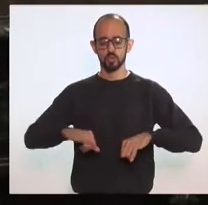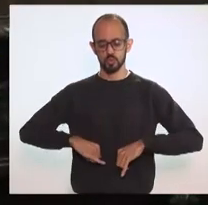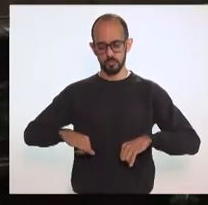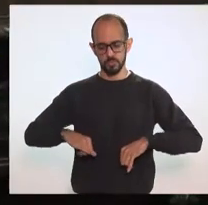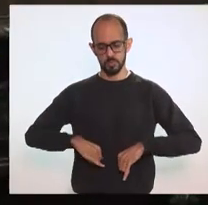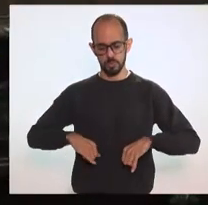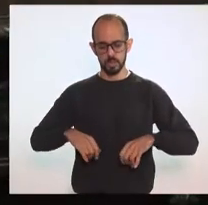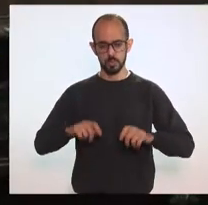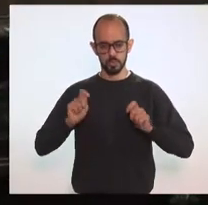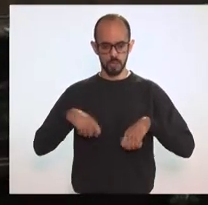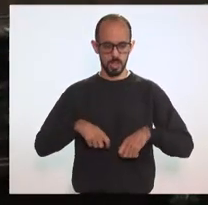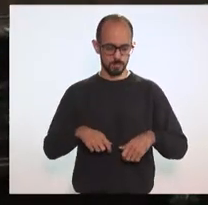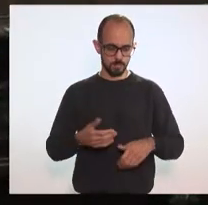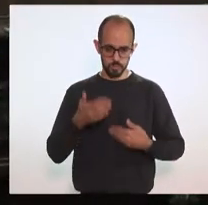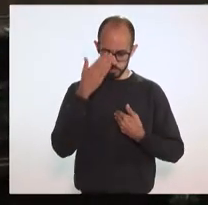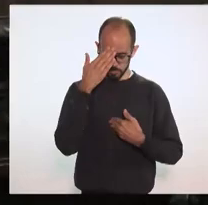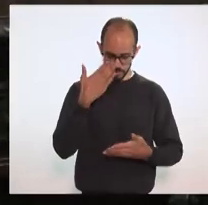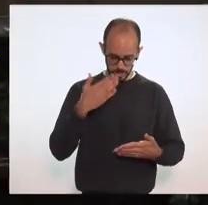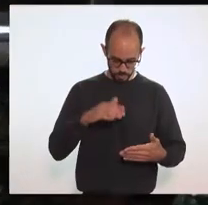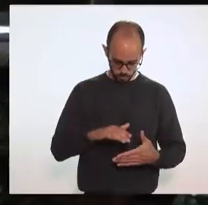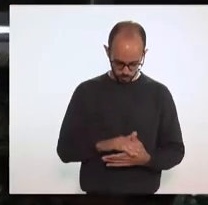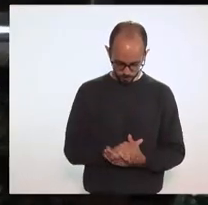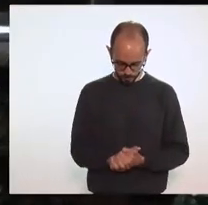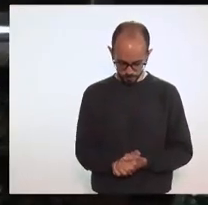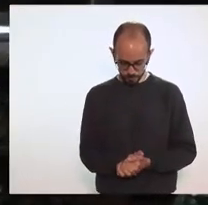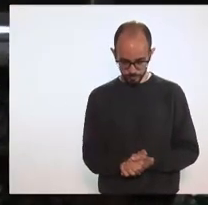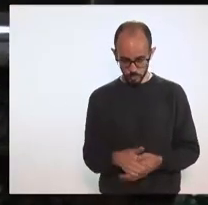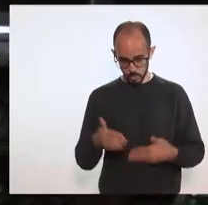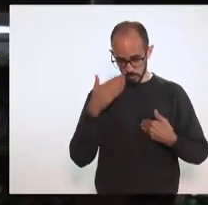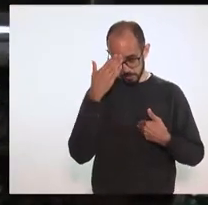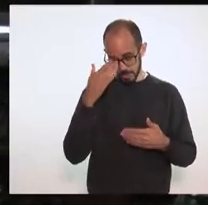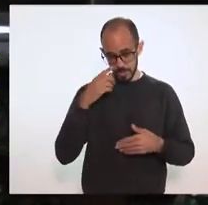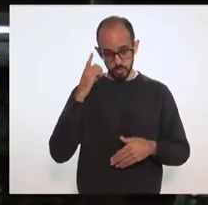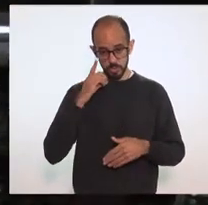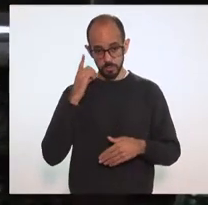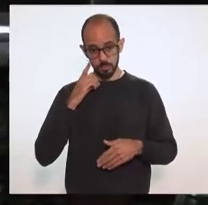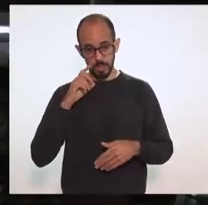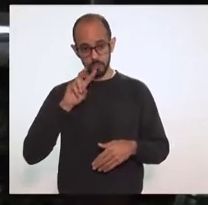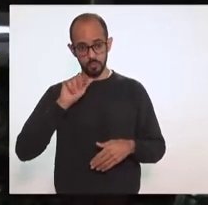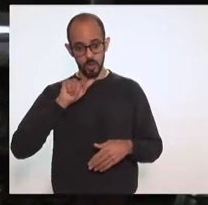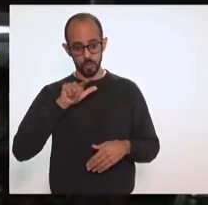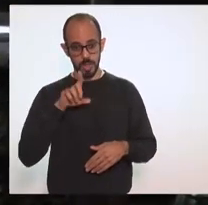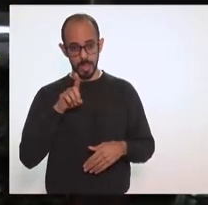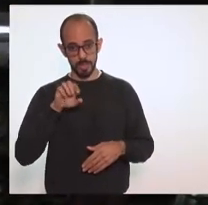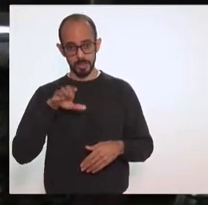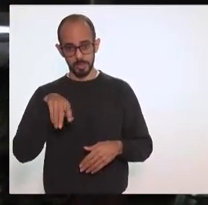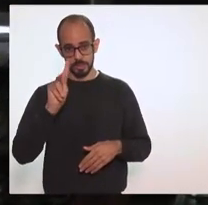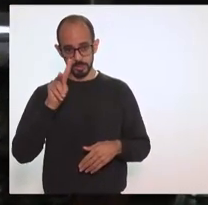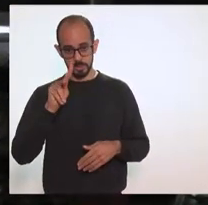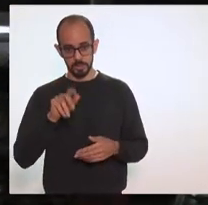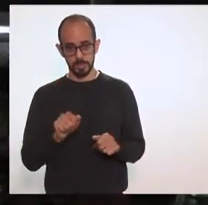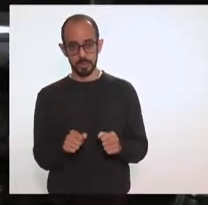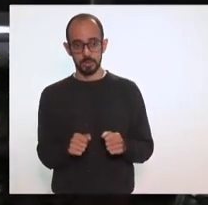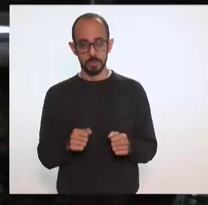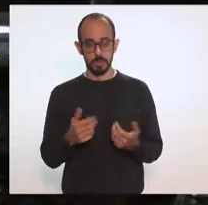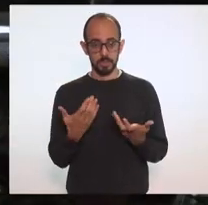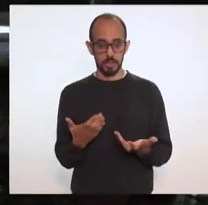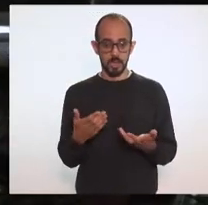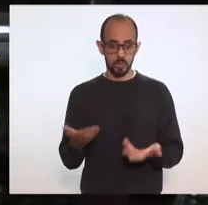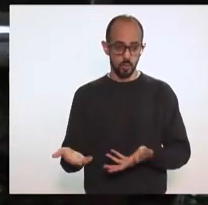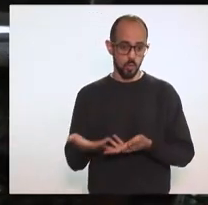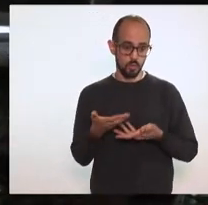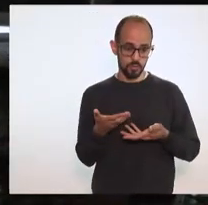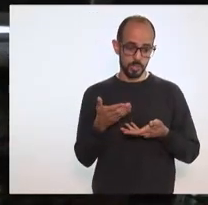sofrimento desse povo Muito obrigado a parar nada muito obrigada Deputado waldeck Carneiro gostaria de